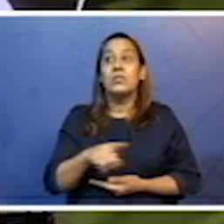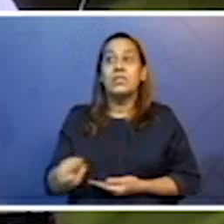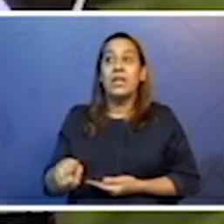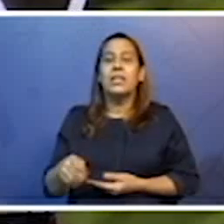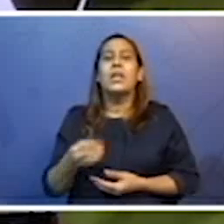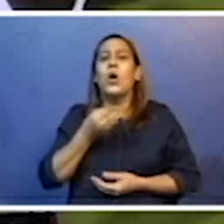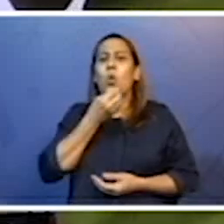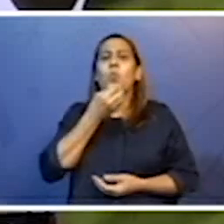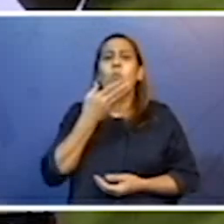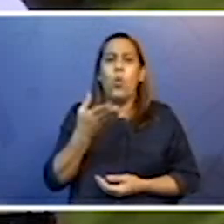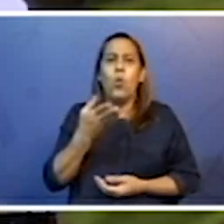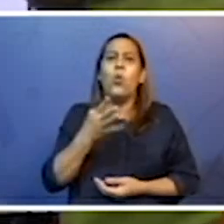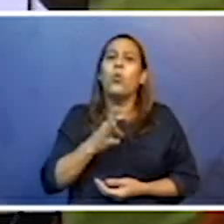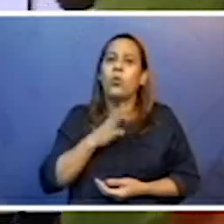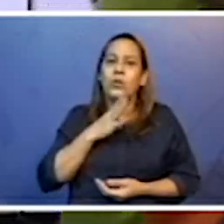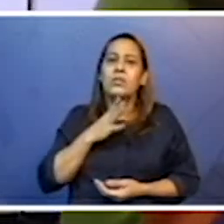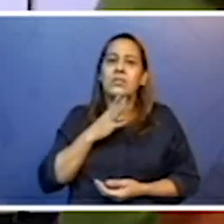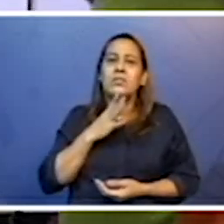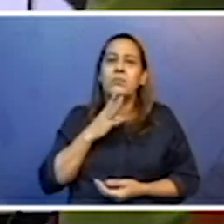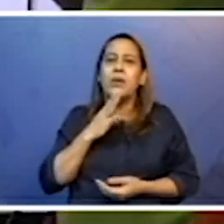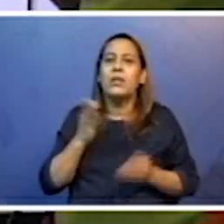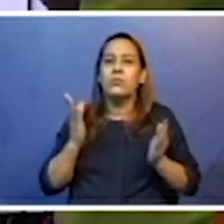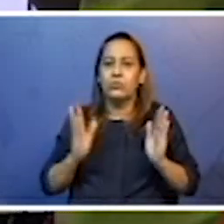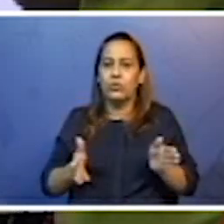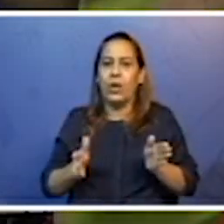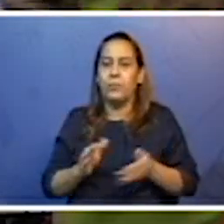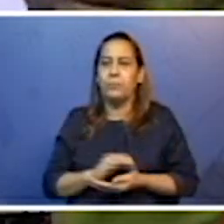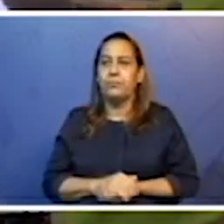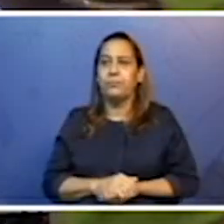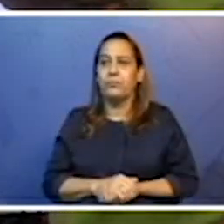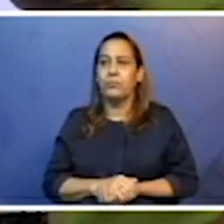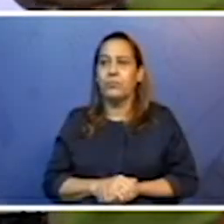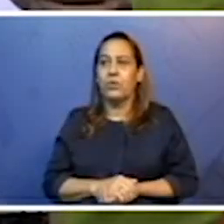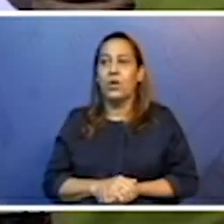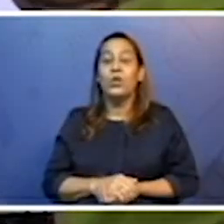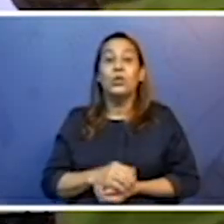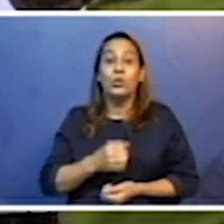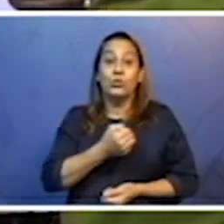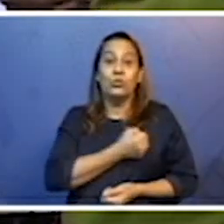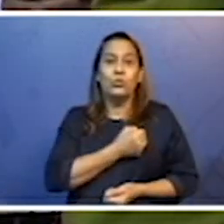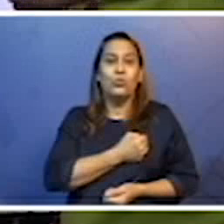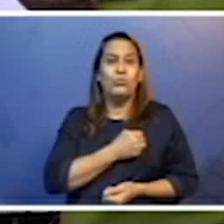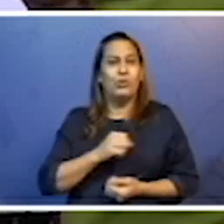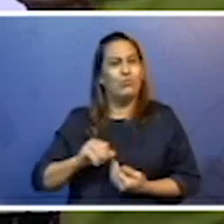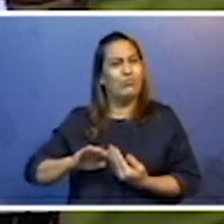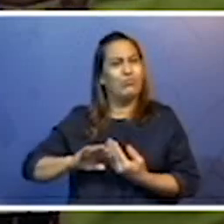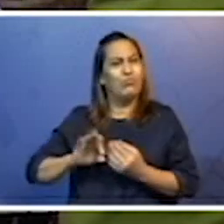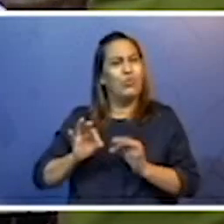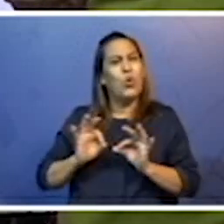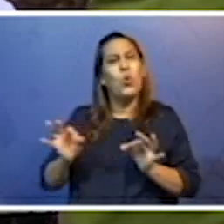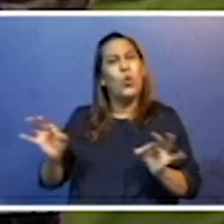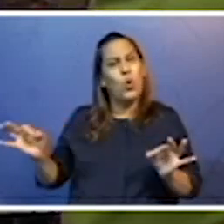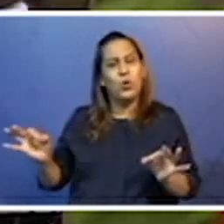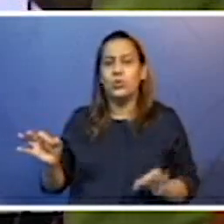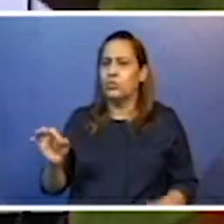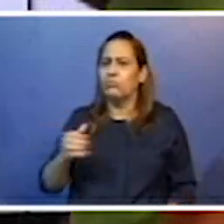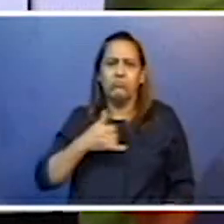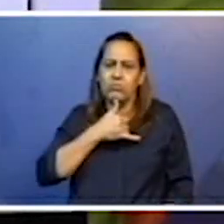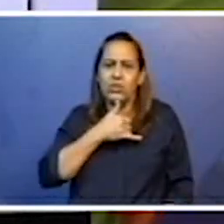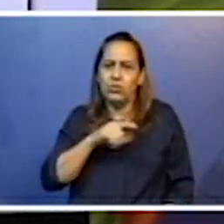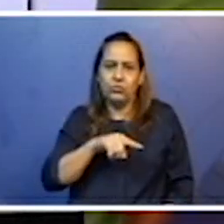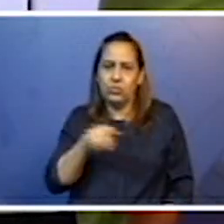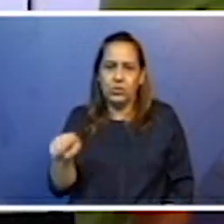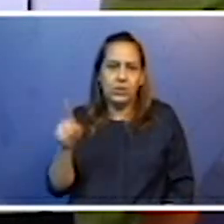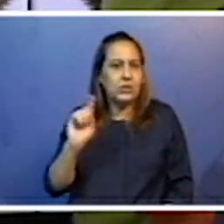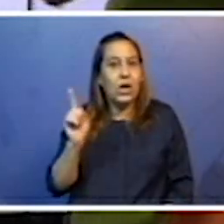com um bom conhecimento já sobre essa matéria. E se o número passou longe, não precisa ficar triste. A